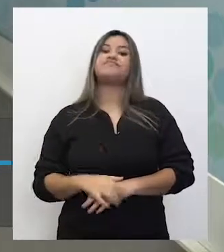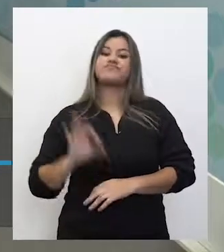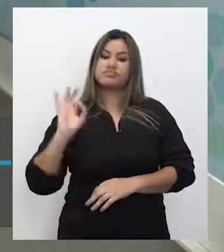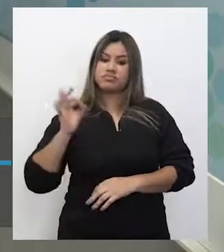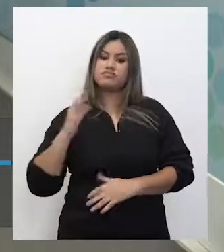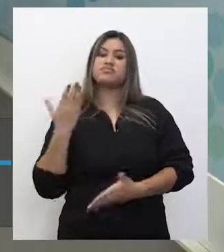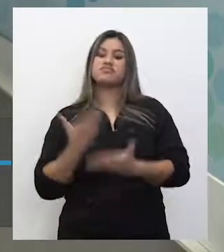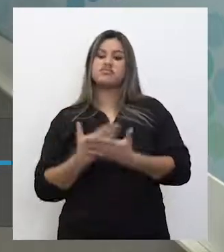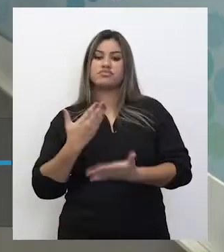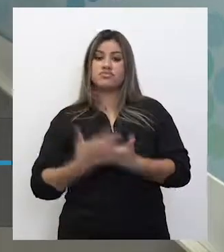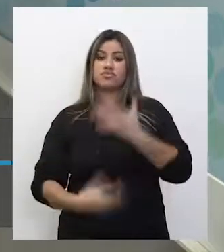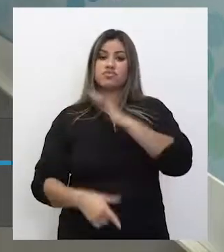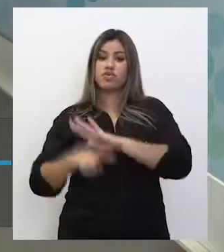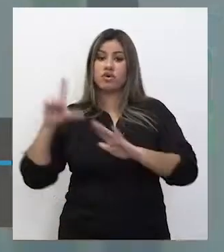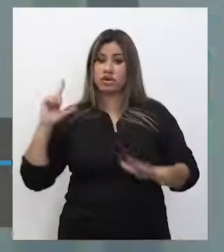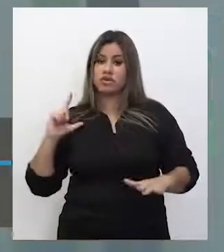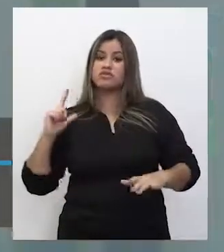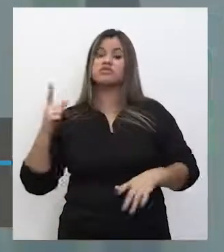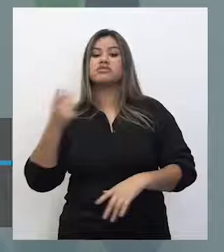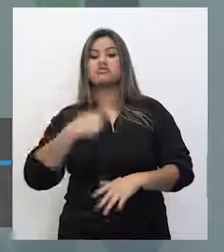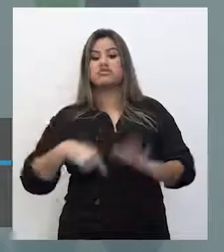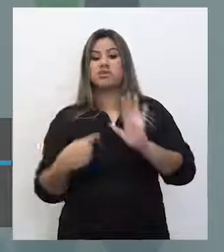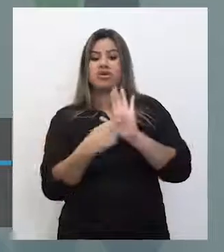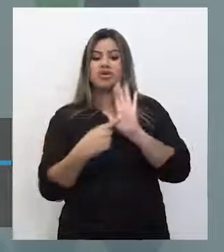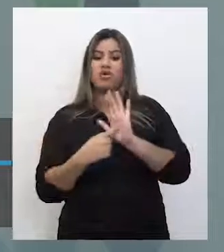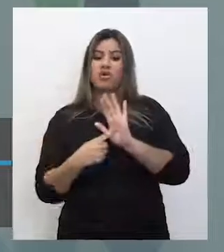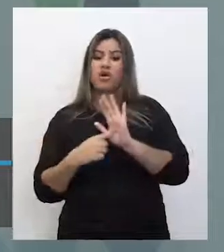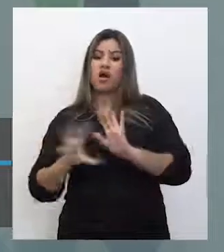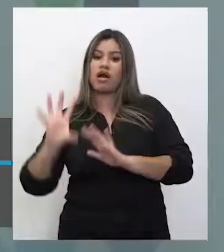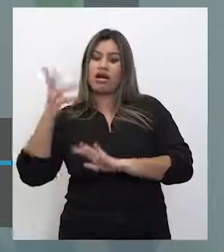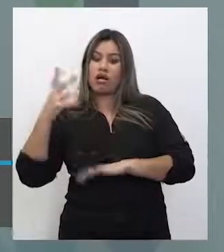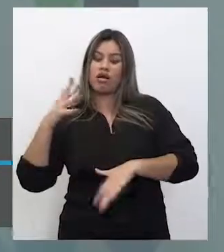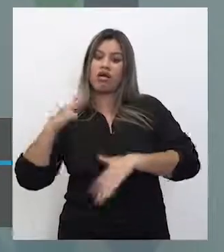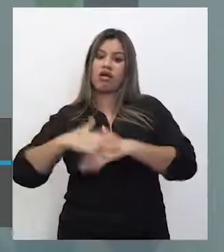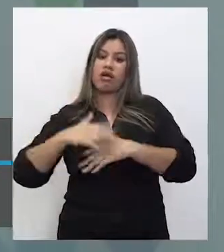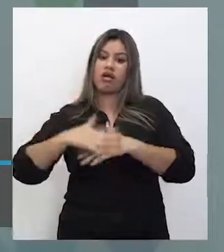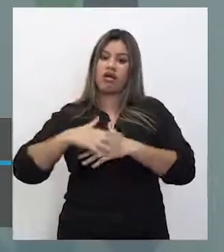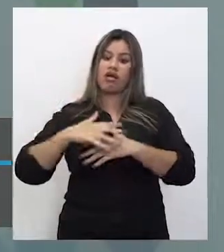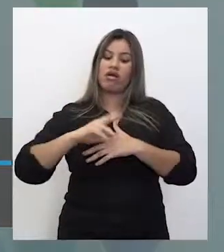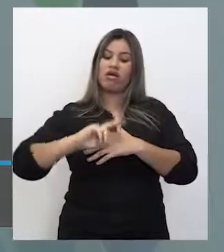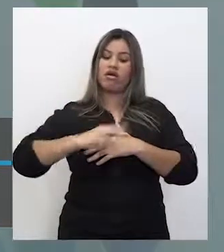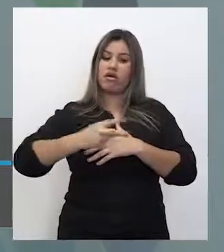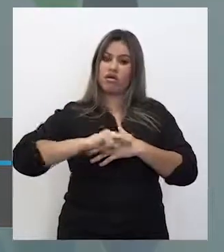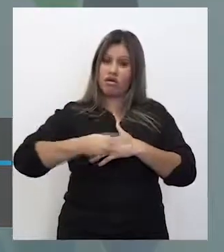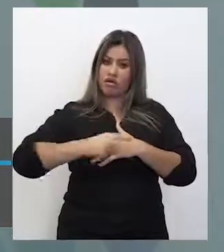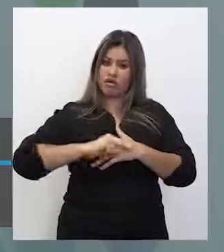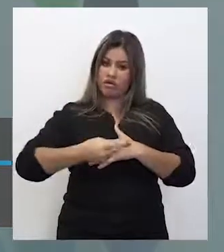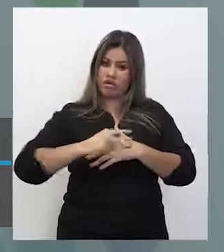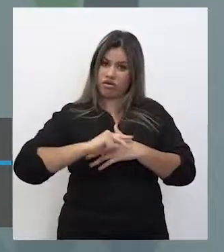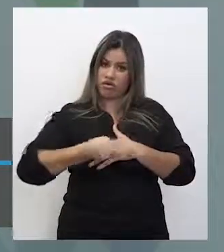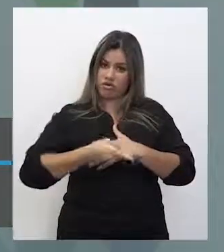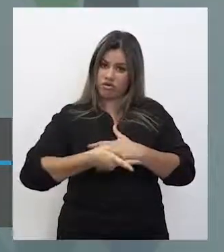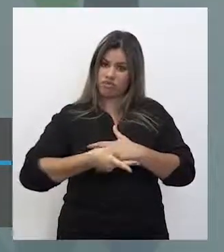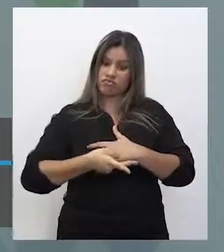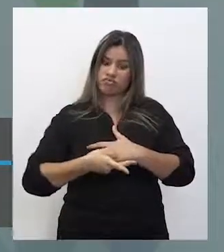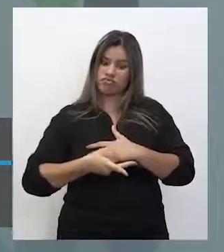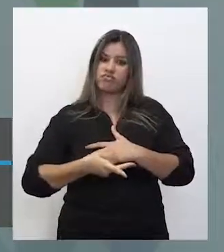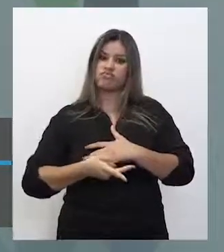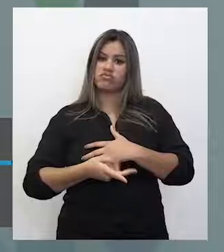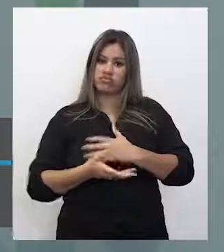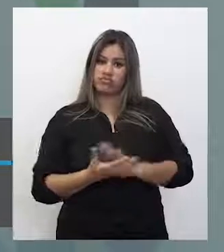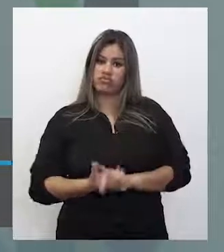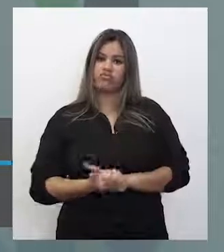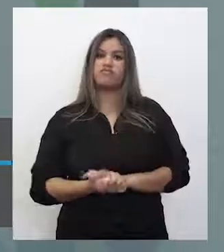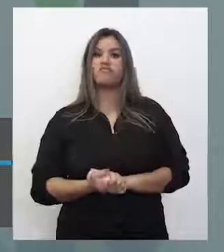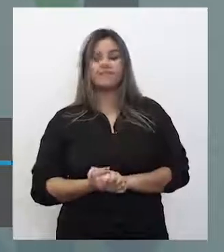gente pontuou bastante como a gente identifica causas dentro de um texto, como na aula de hoje, em que a gente identifica e estuda